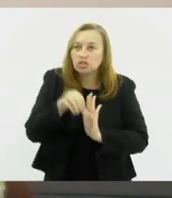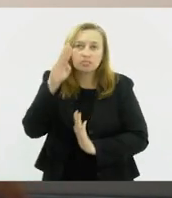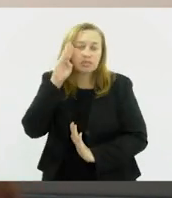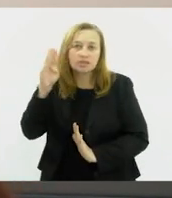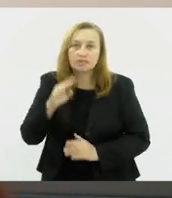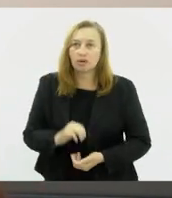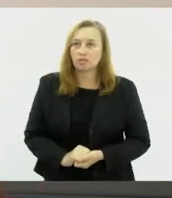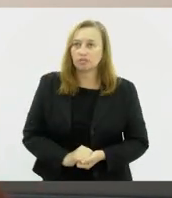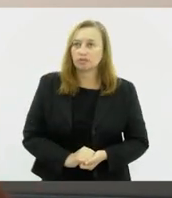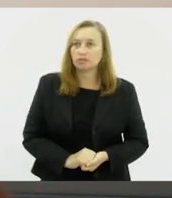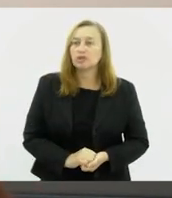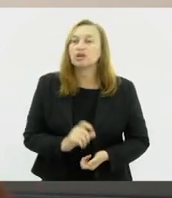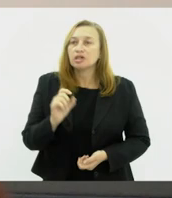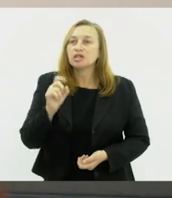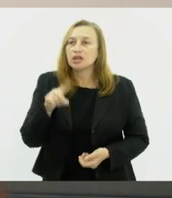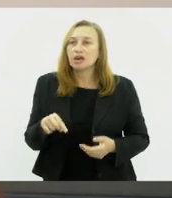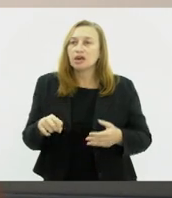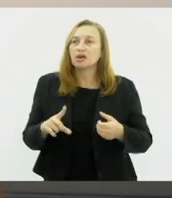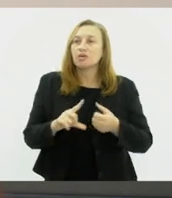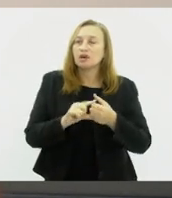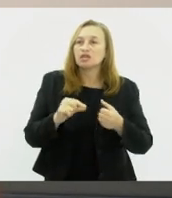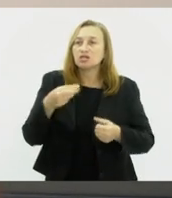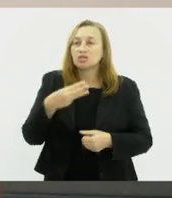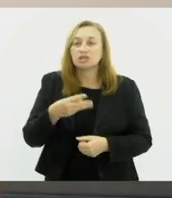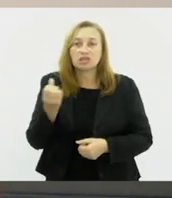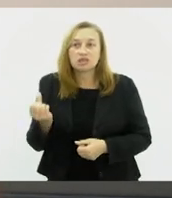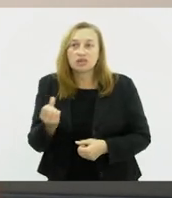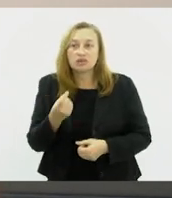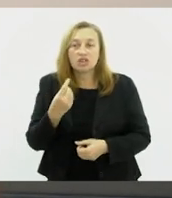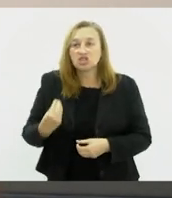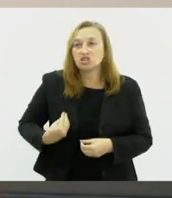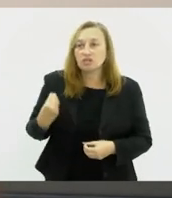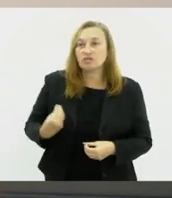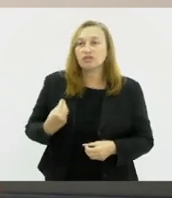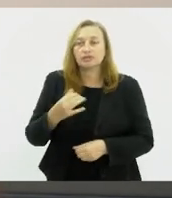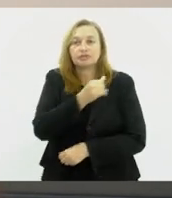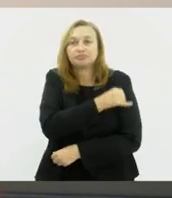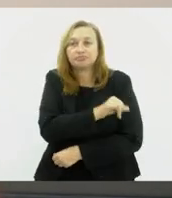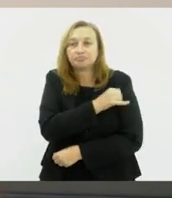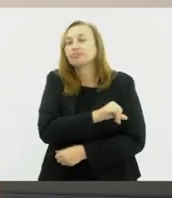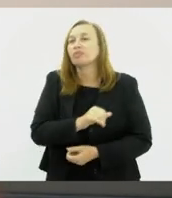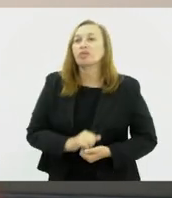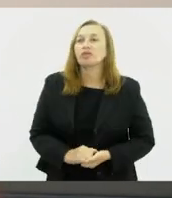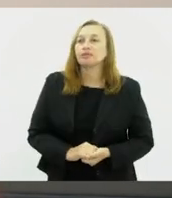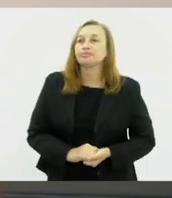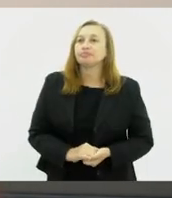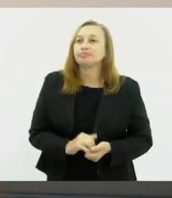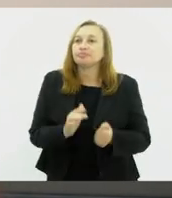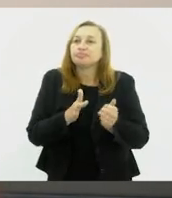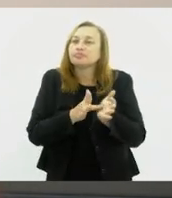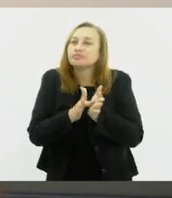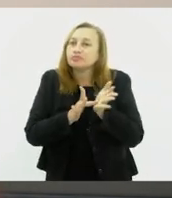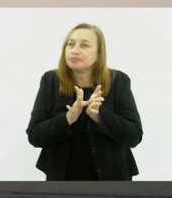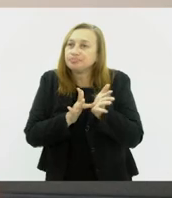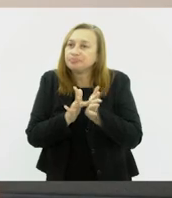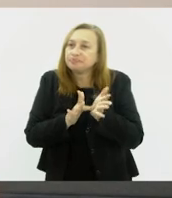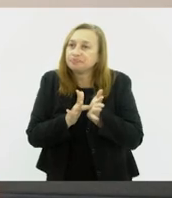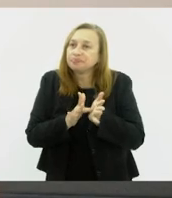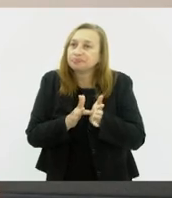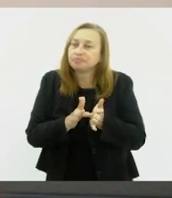principal que é o artigo 36 Então o que a gente vive aqui no Rio de Janeiro é uma farsa É